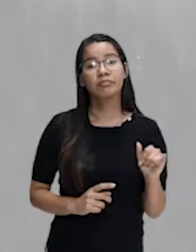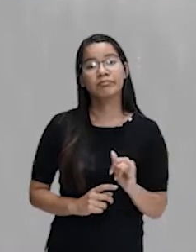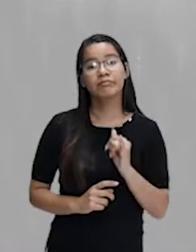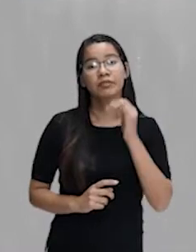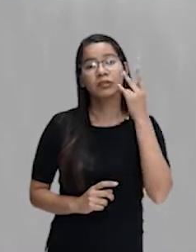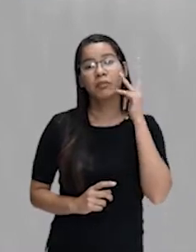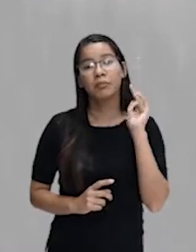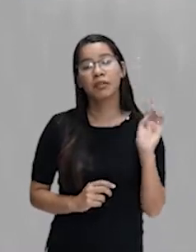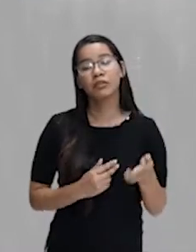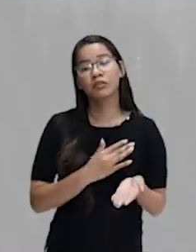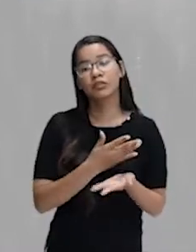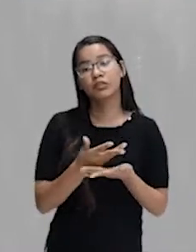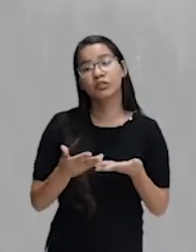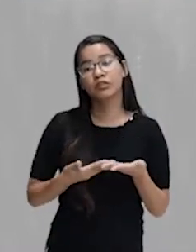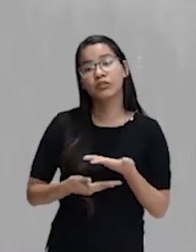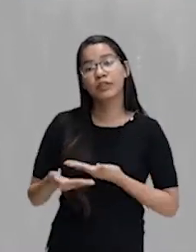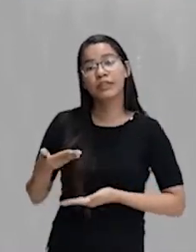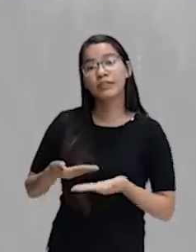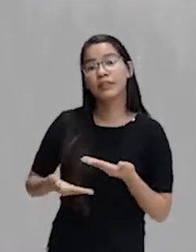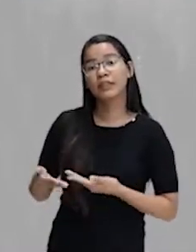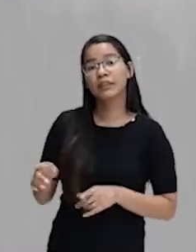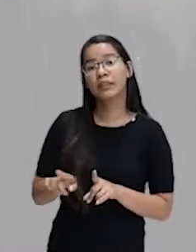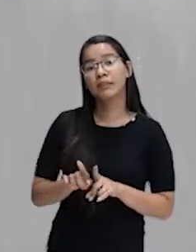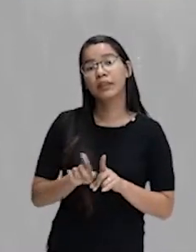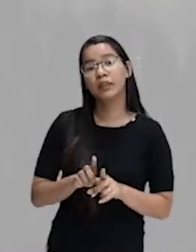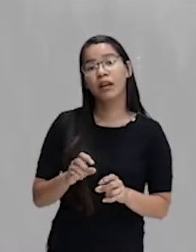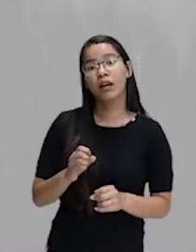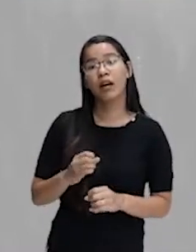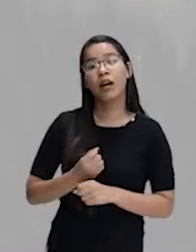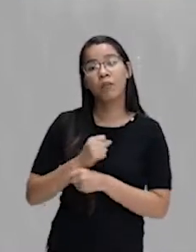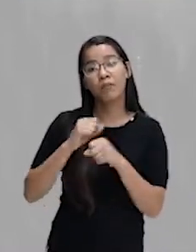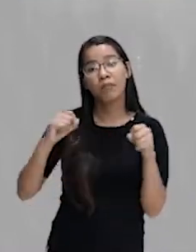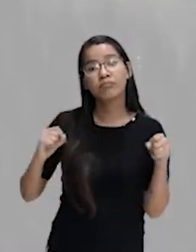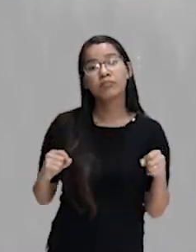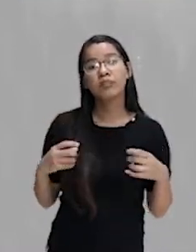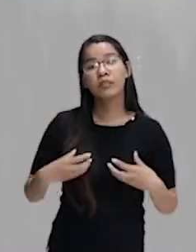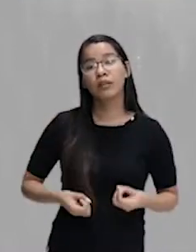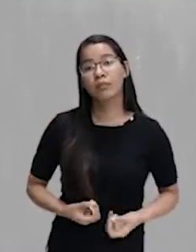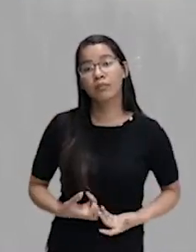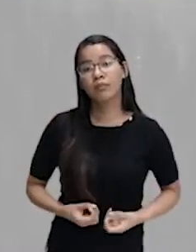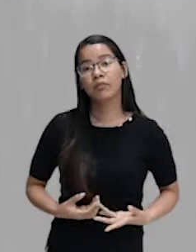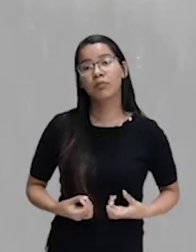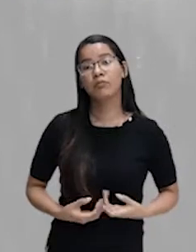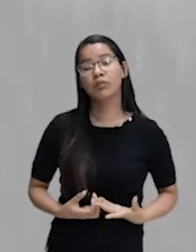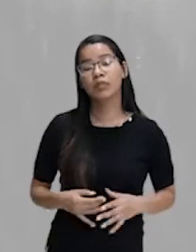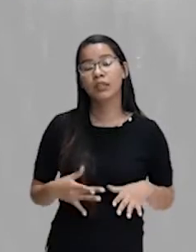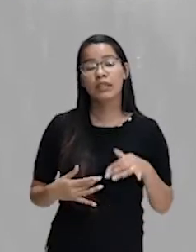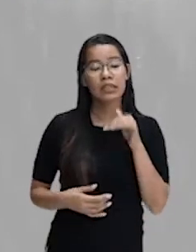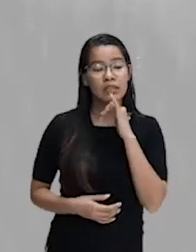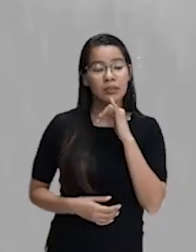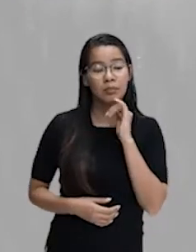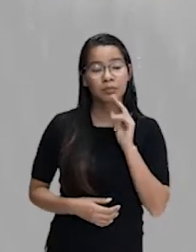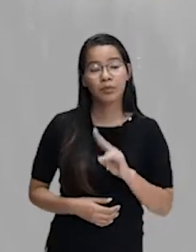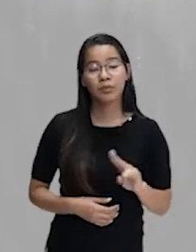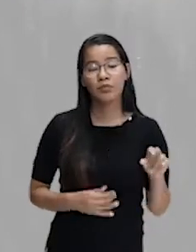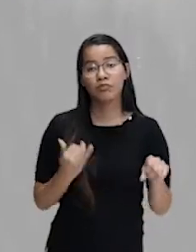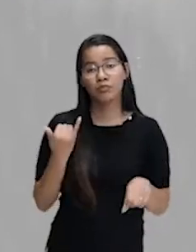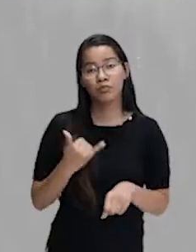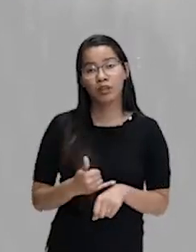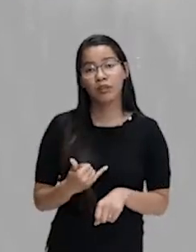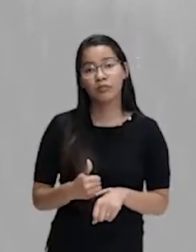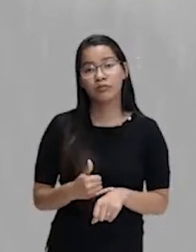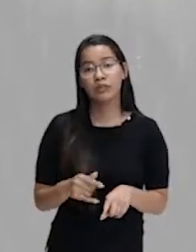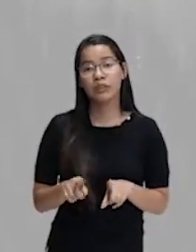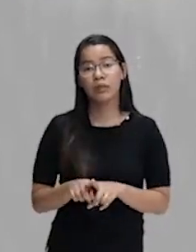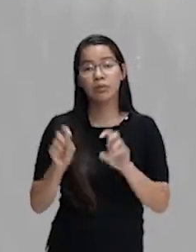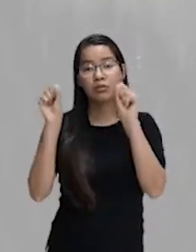para diversificar e aumentar a produtividade. Ou seja, o uso do arado de ferro,